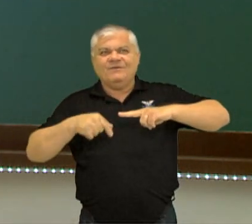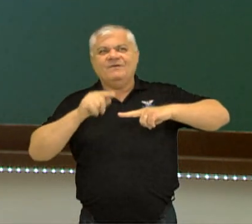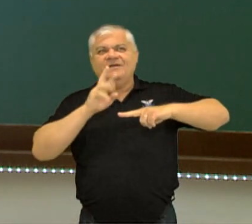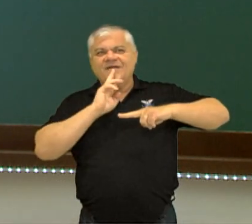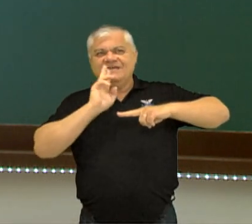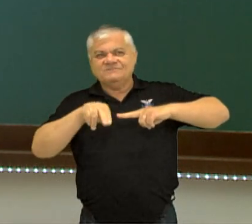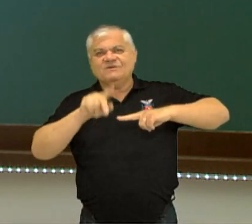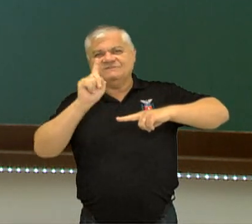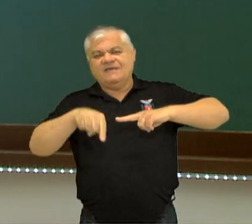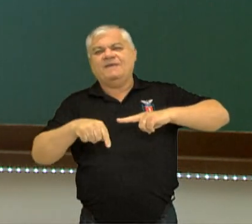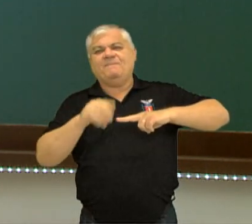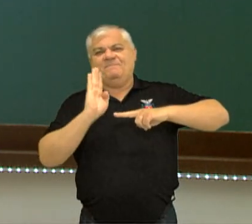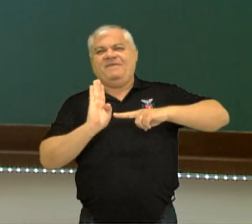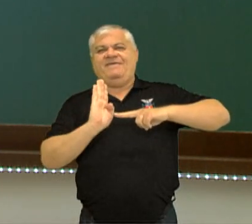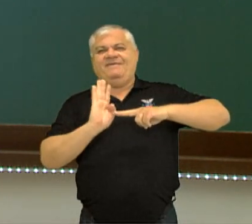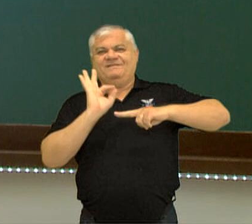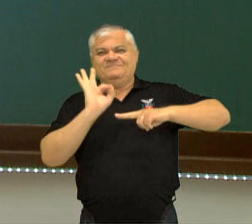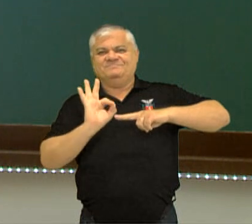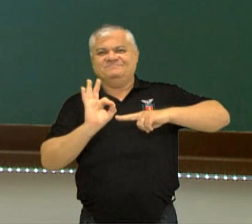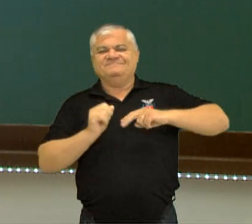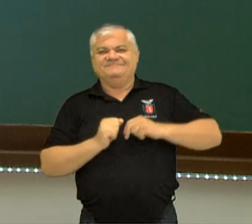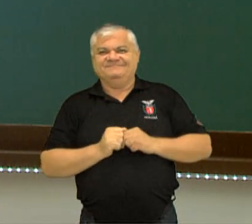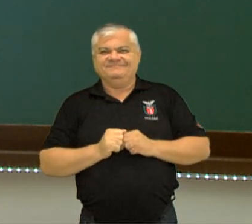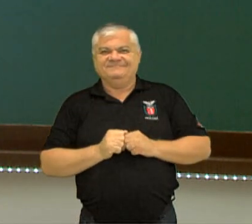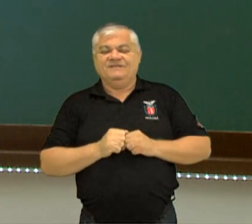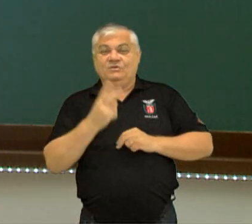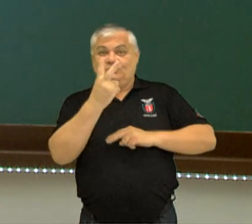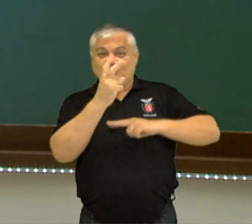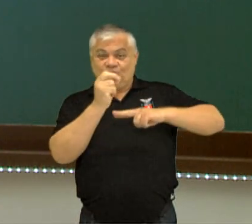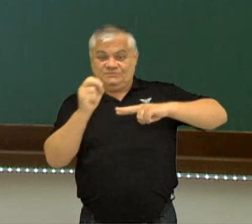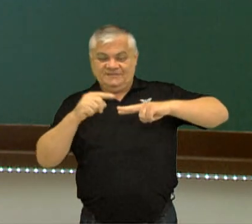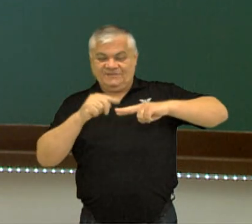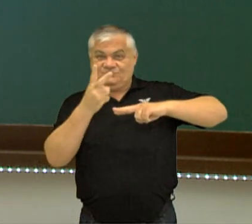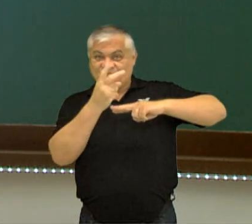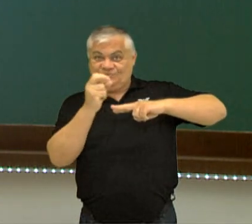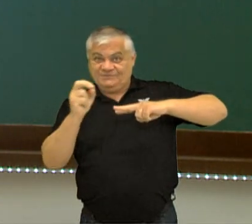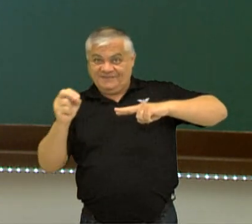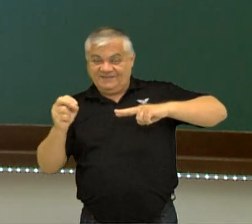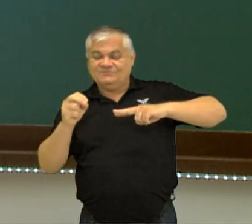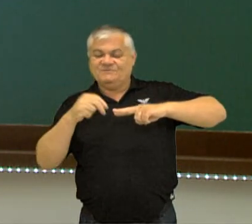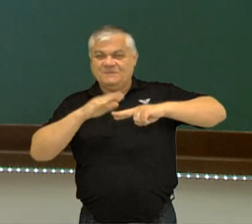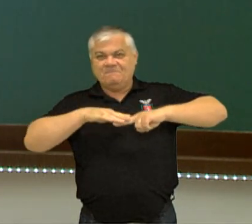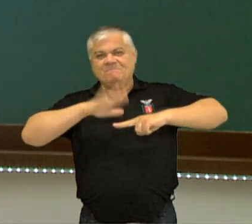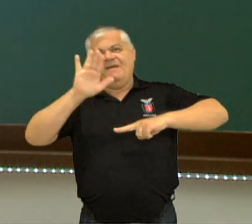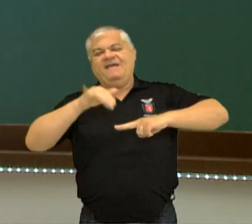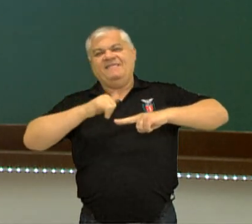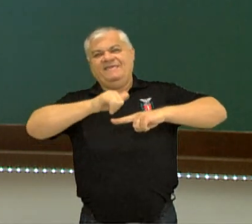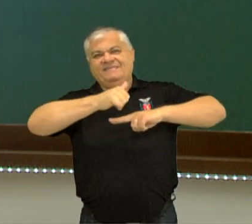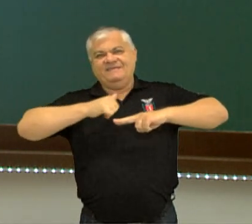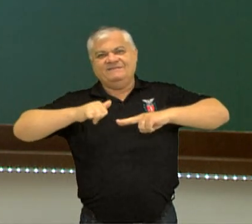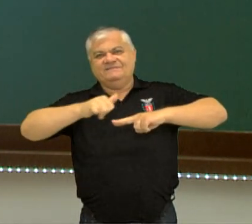é claro que é o corpo B que está a 200 graus Celsius. Maior temperatura,